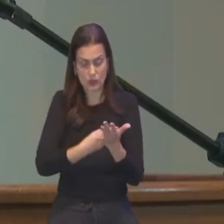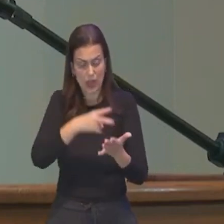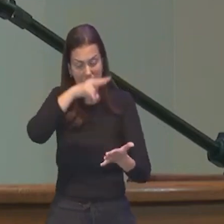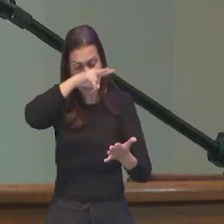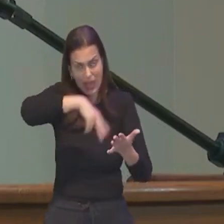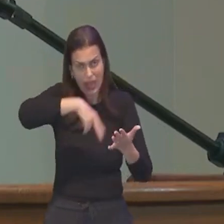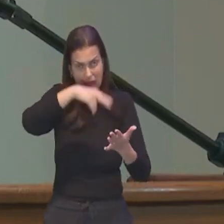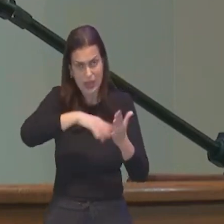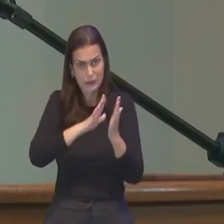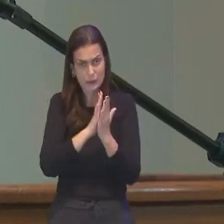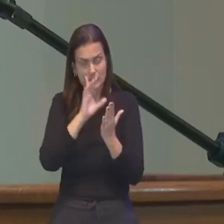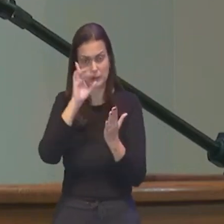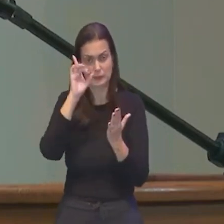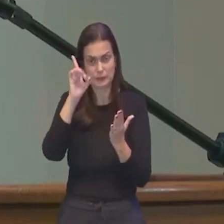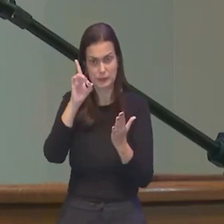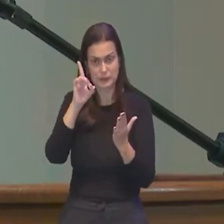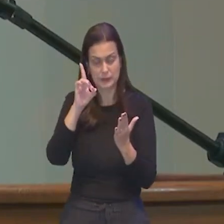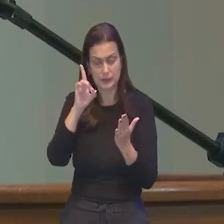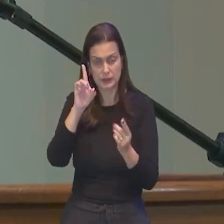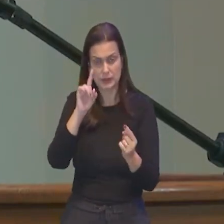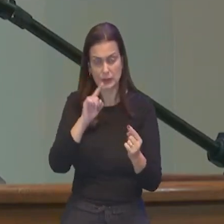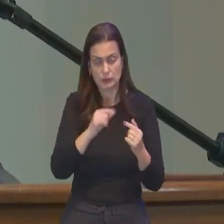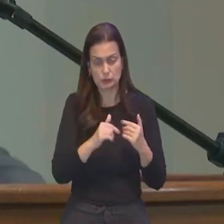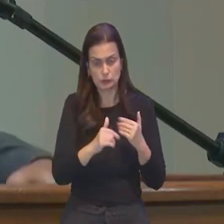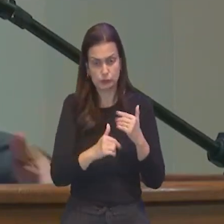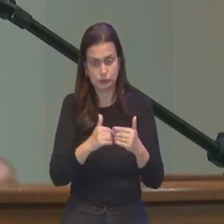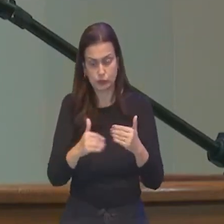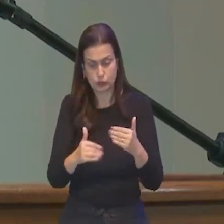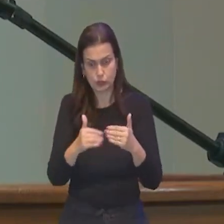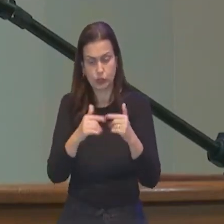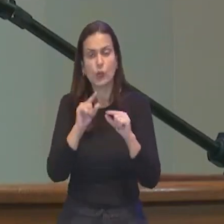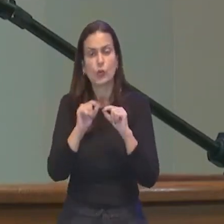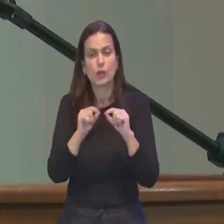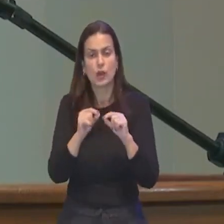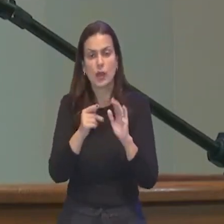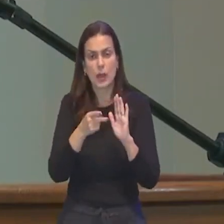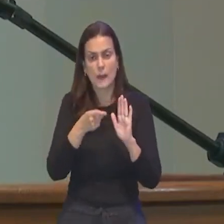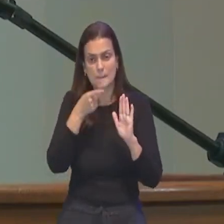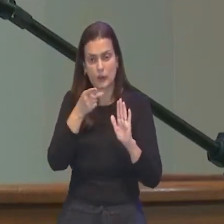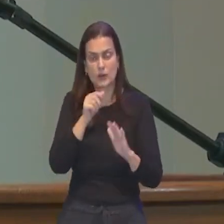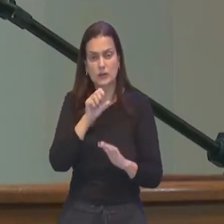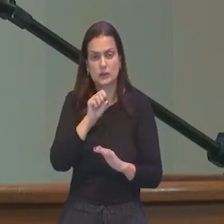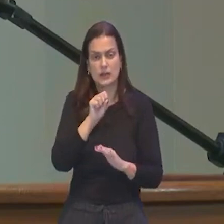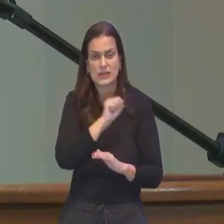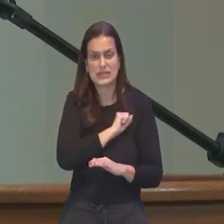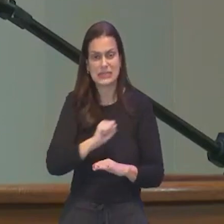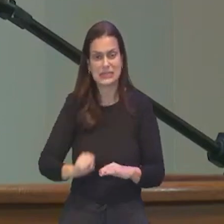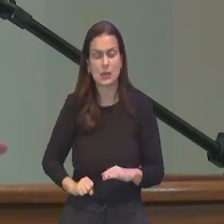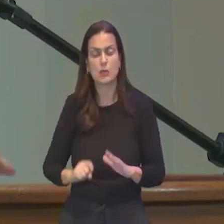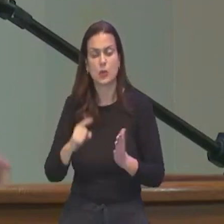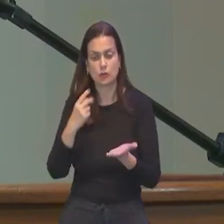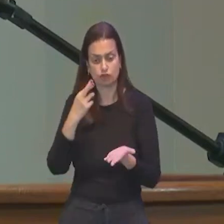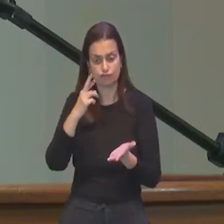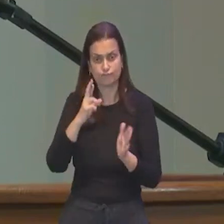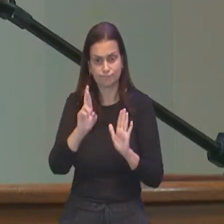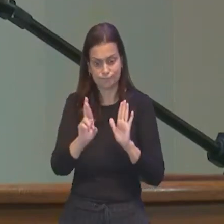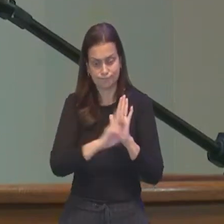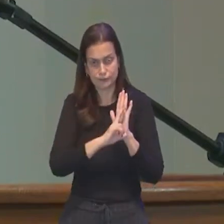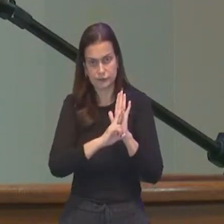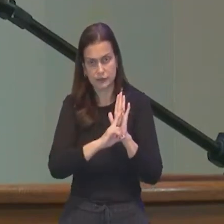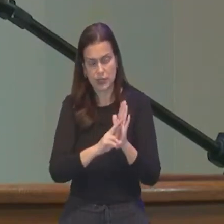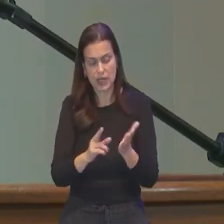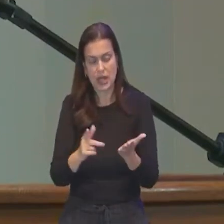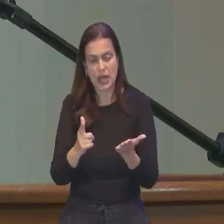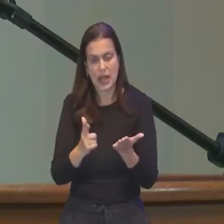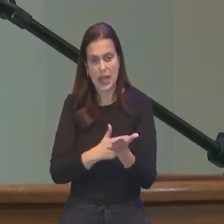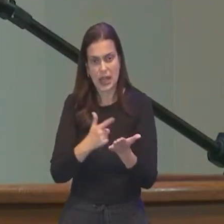a palavra do Senhor neste sentido, quando o profeta Samuel registra no seu segundo livro, no